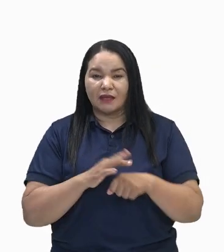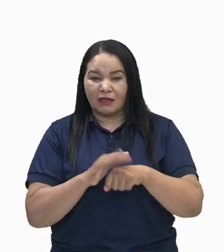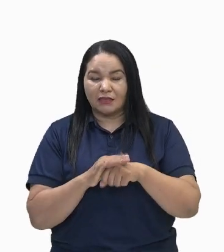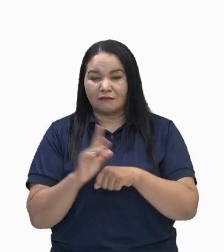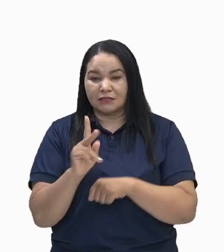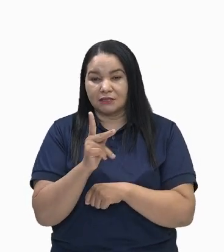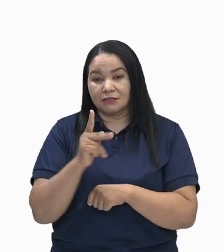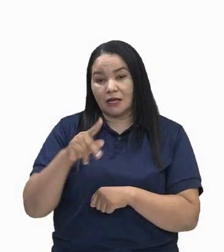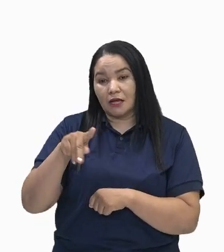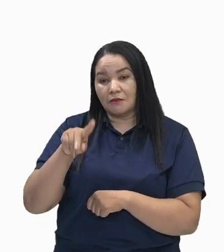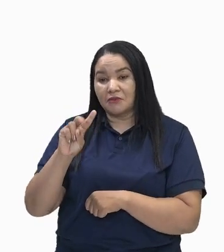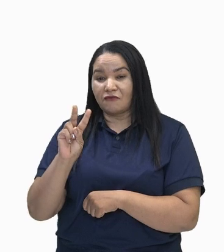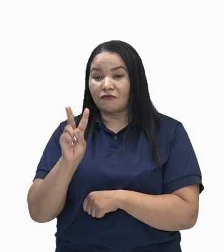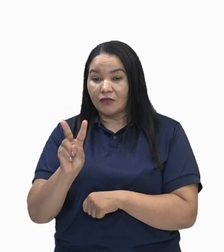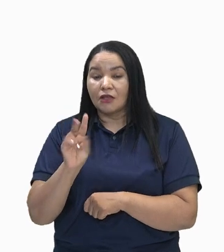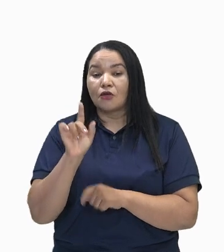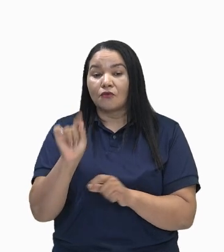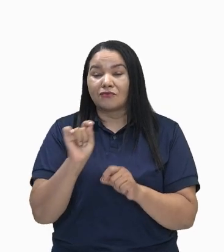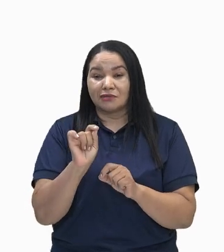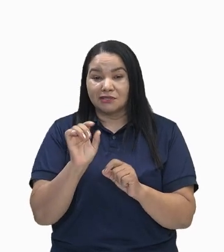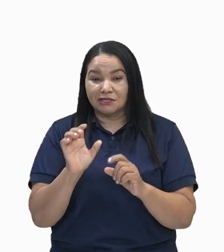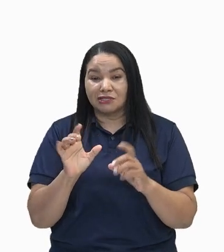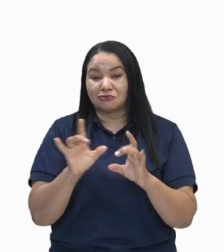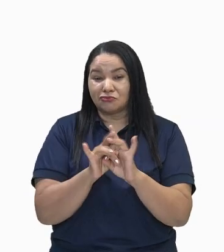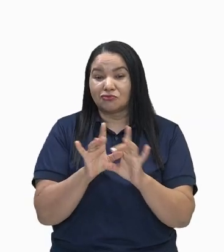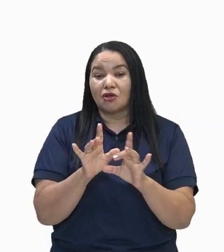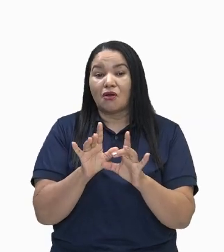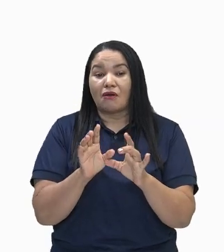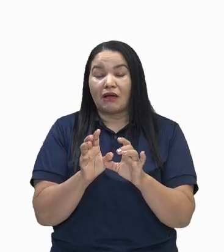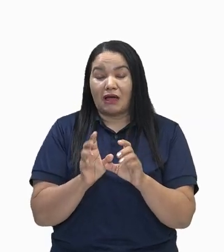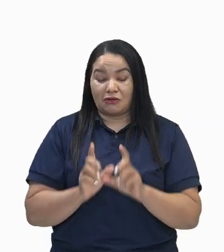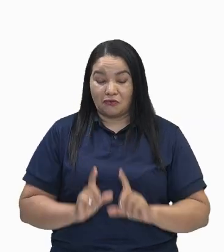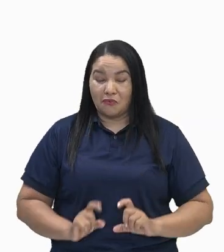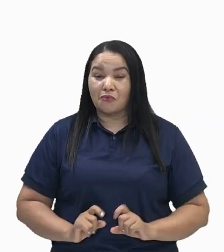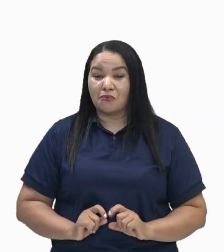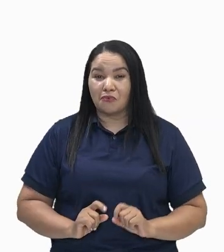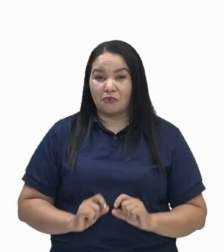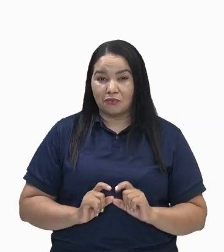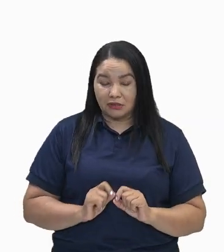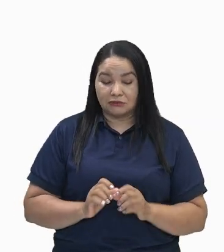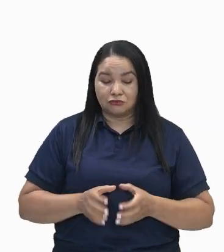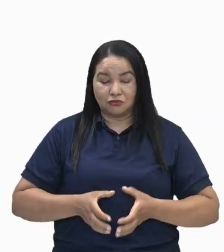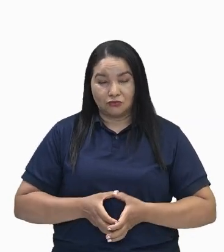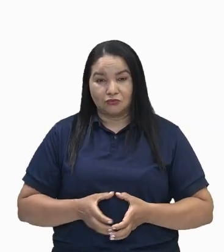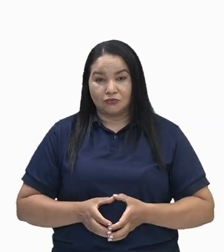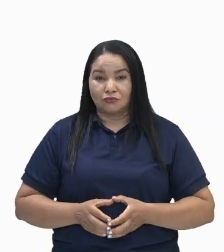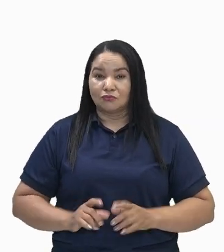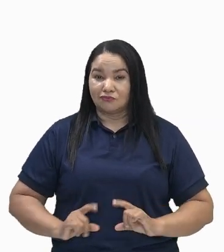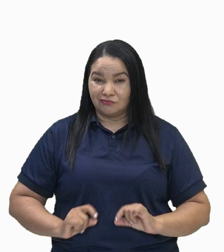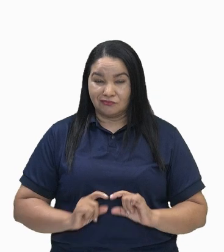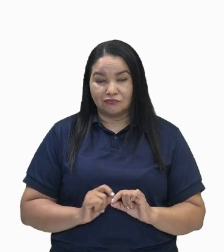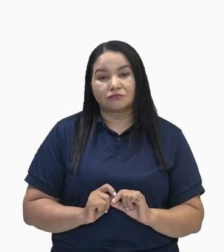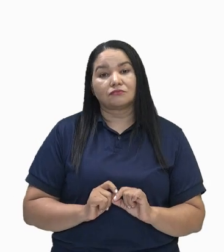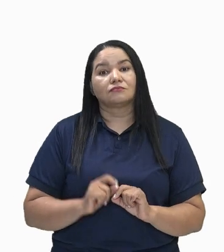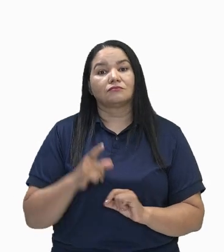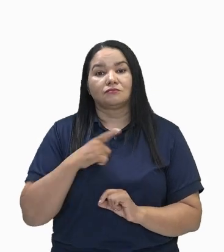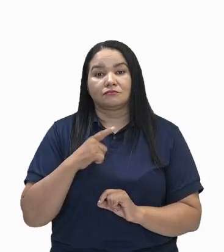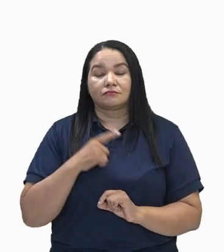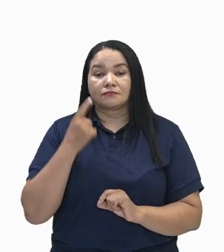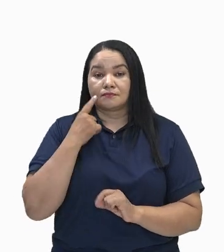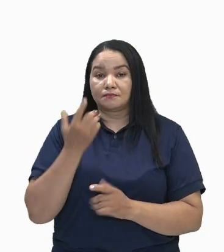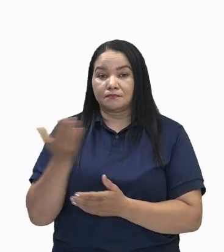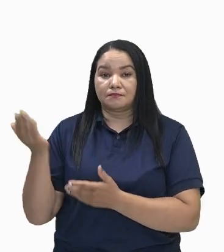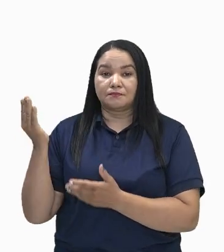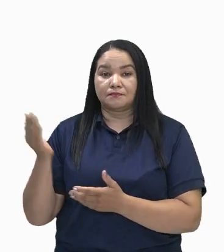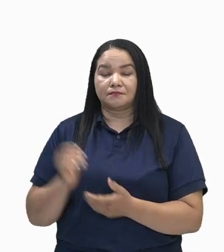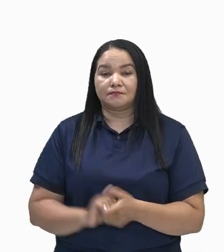está associado ao câncer de colo de útero. Observem na imagem